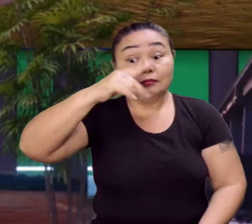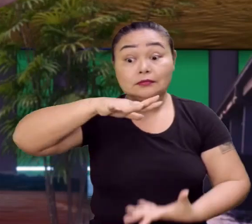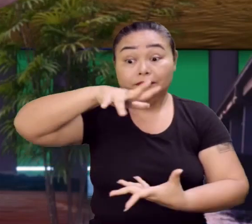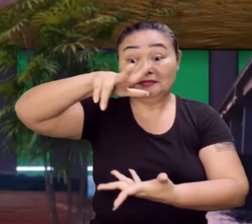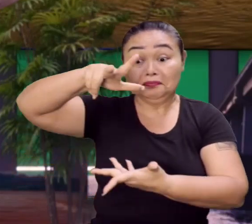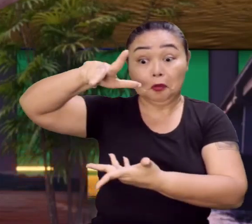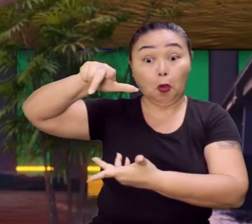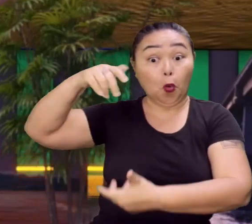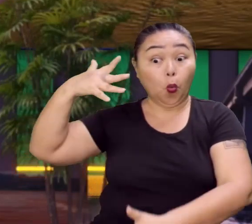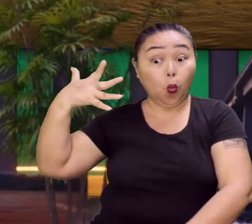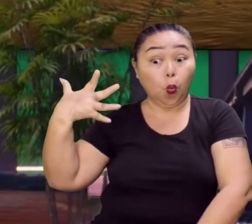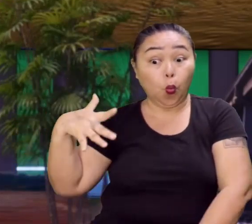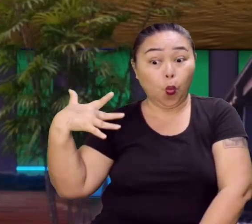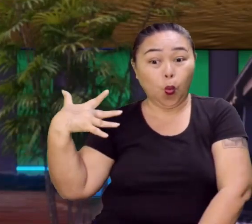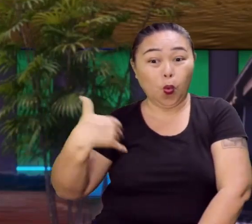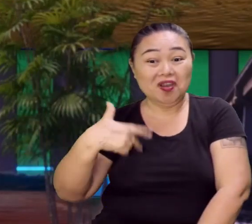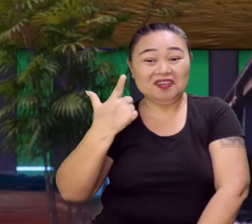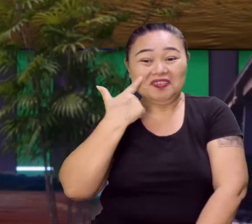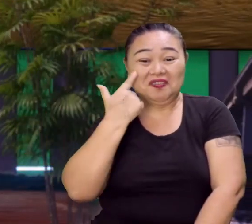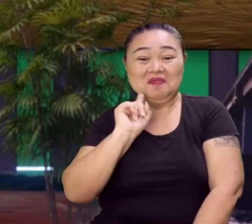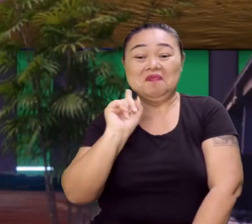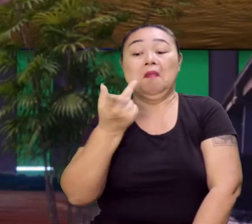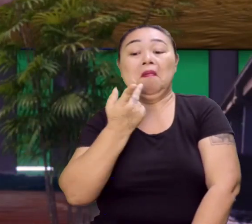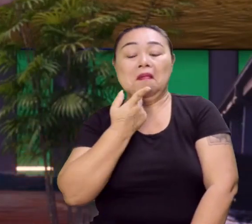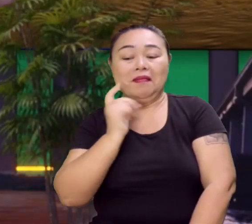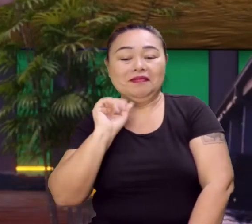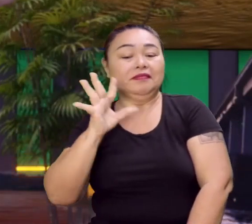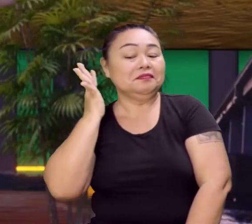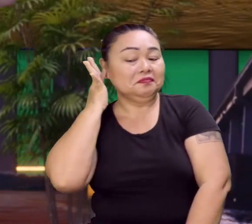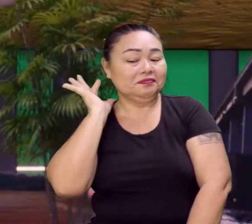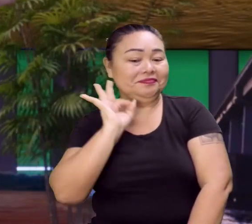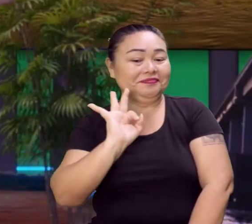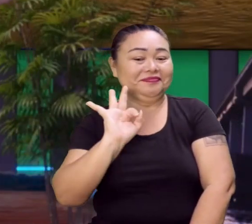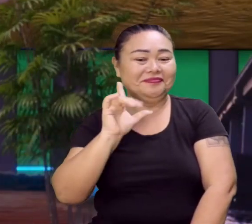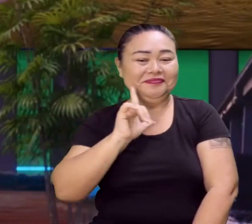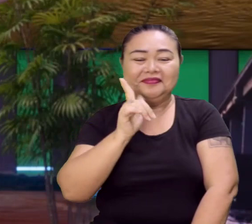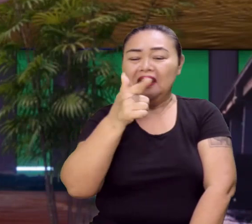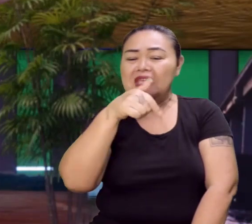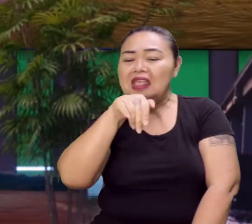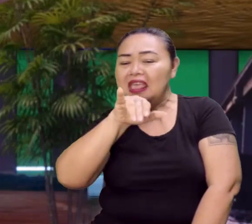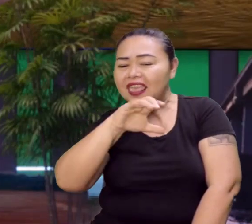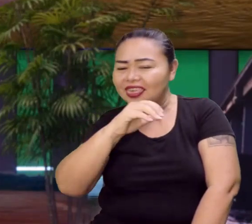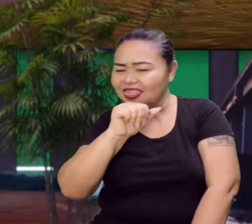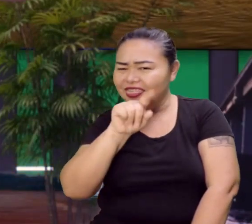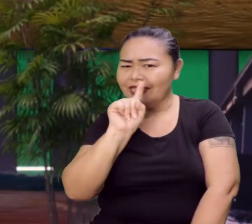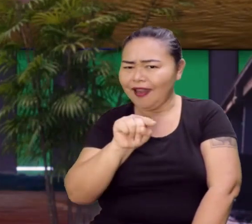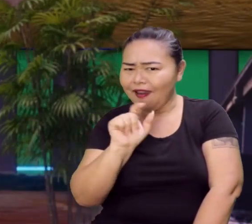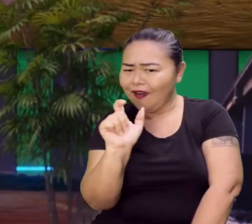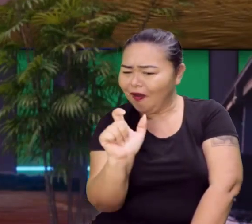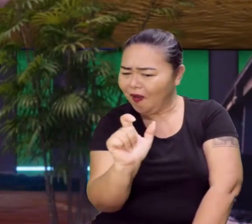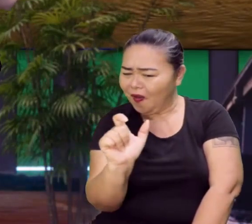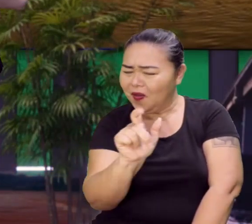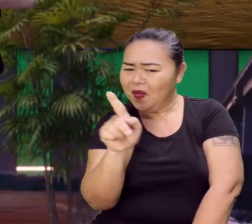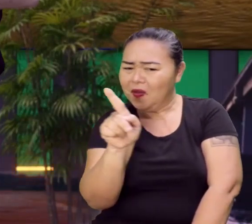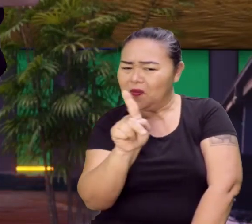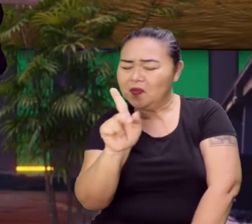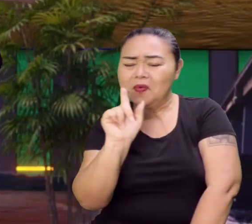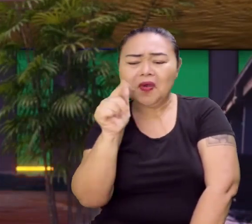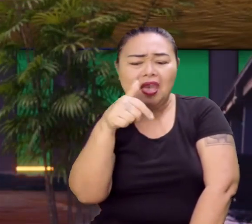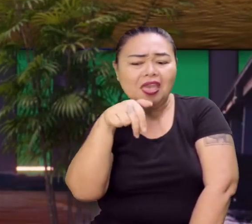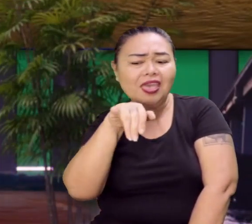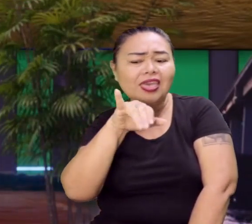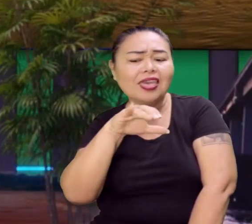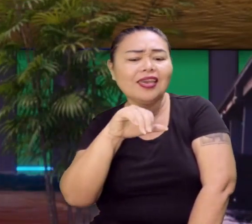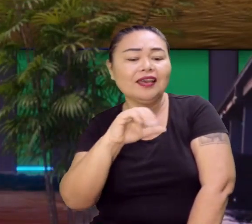mundo. Toma. Olha só. Mediação é top mesmo. E aí o aluno falou, quiçá, professor. Pesquisa aí. Vai lá, professor Jorge.